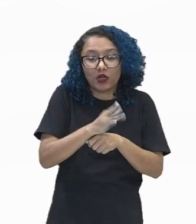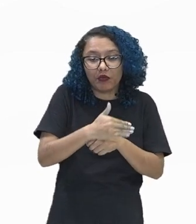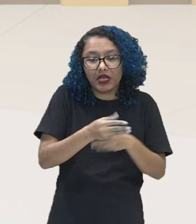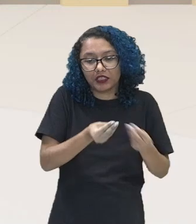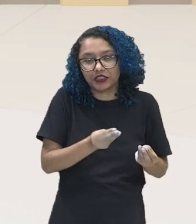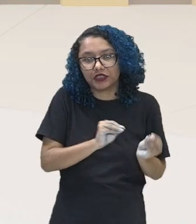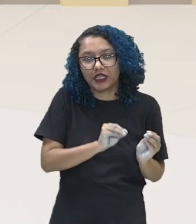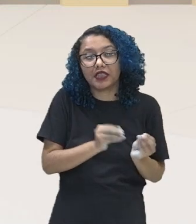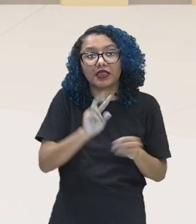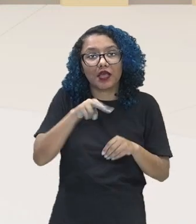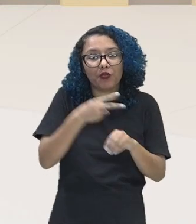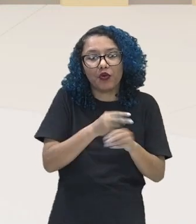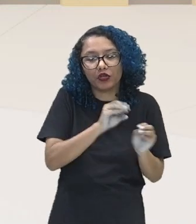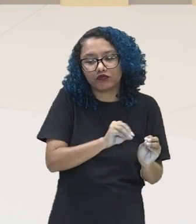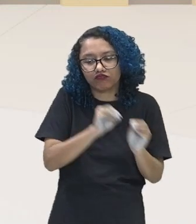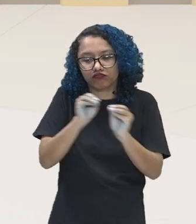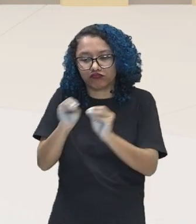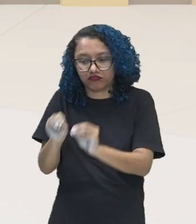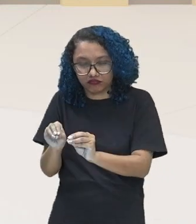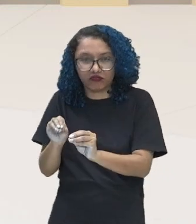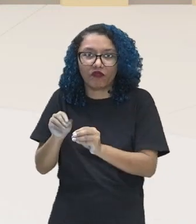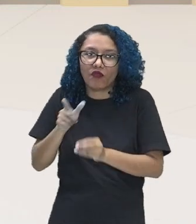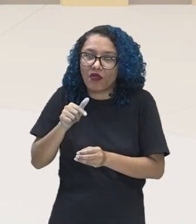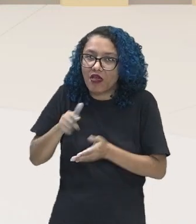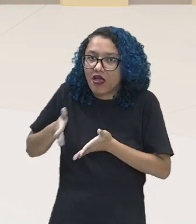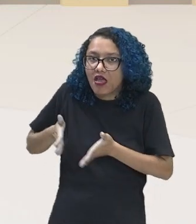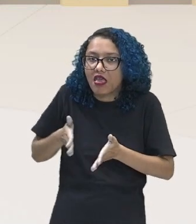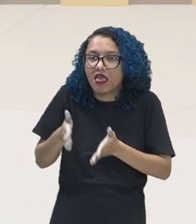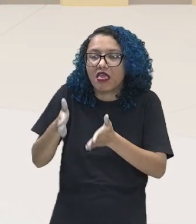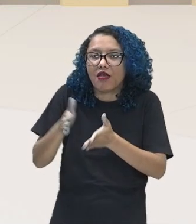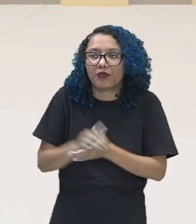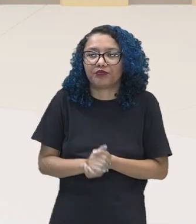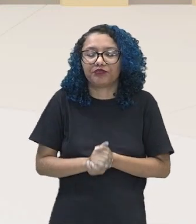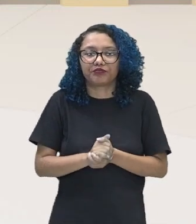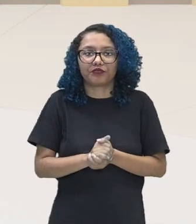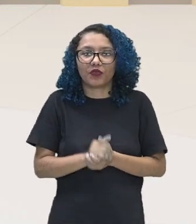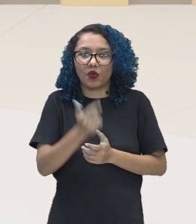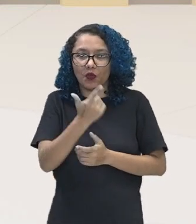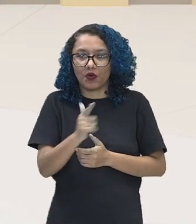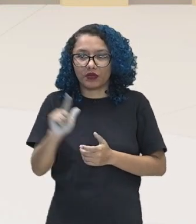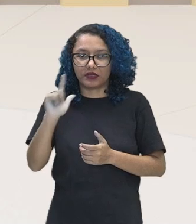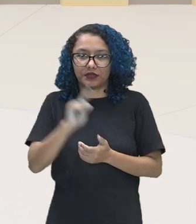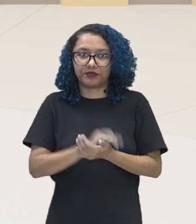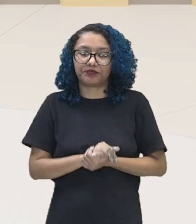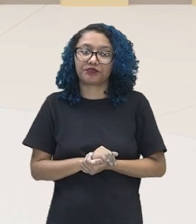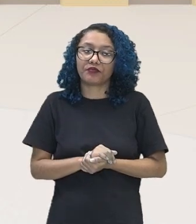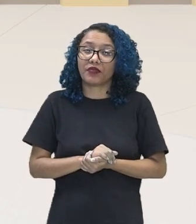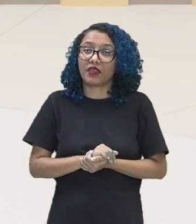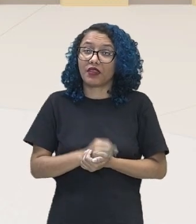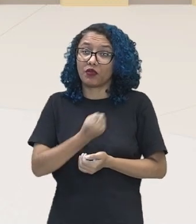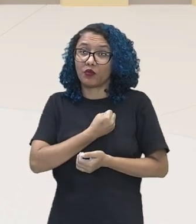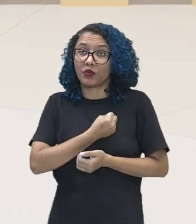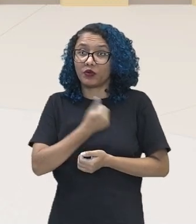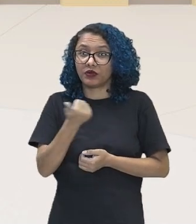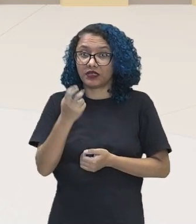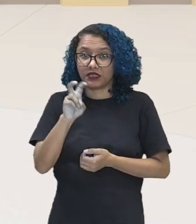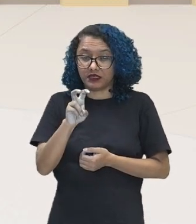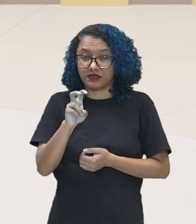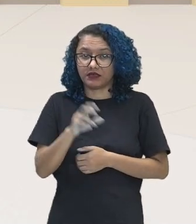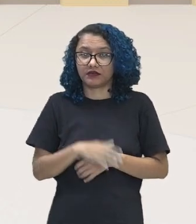ODS 15. Na nossa ODS 15 nós temos vida terrestre. Então note, nós já